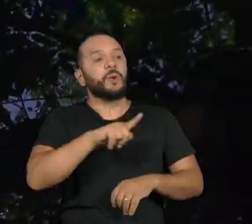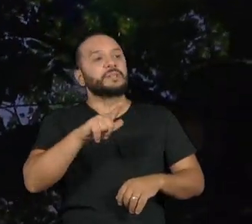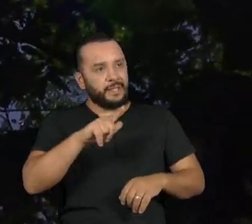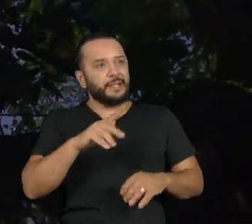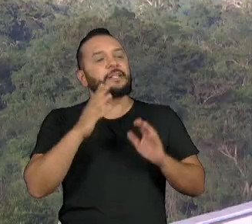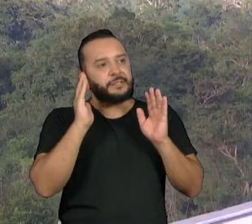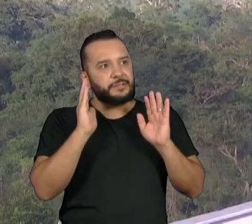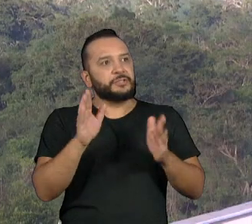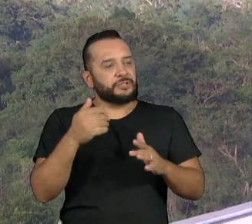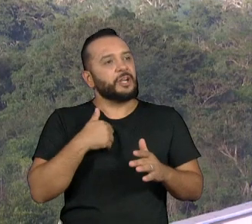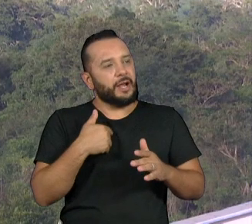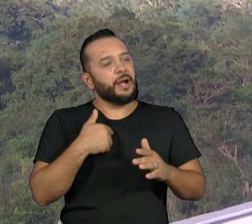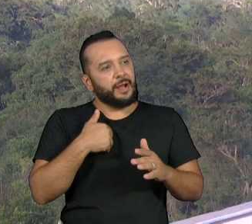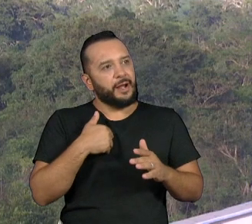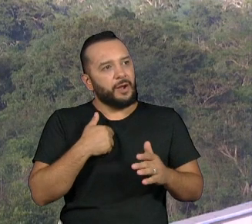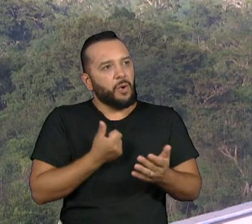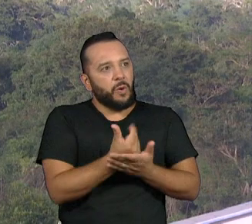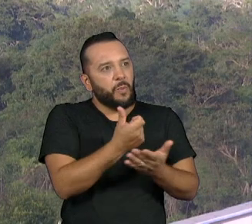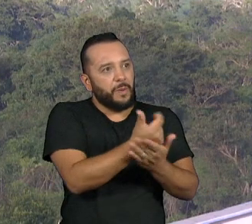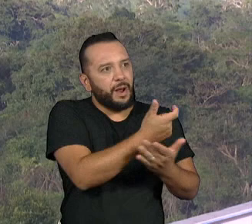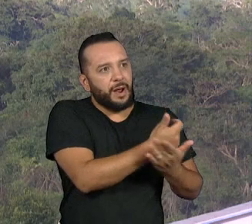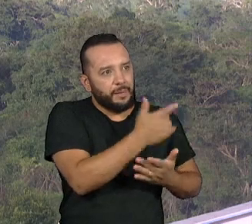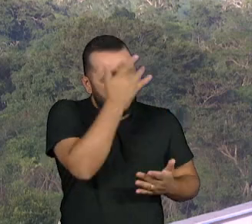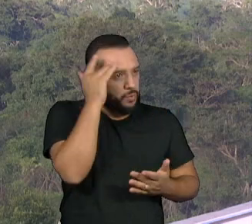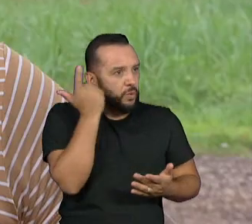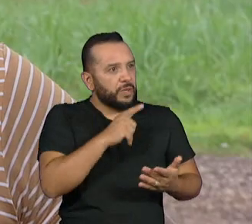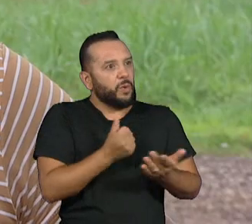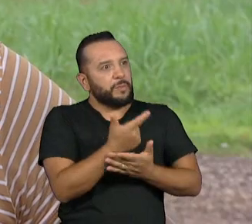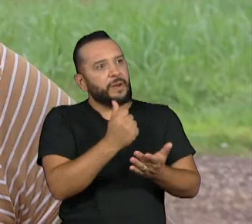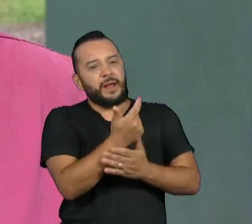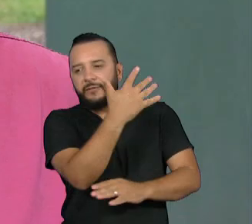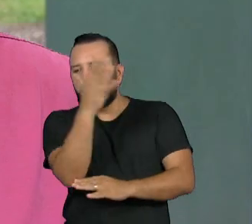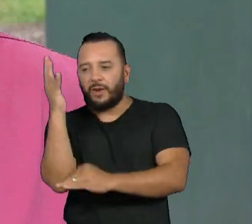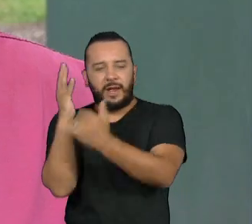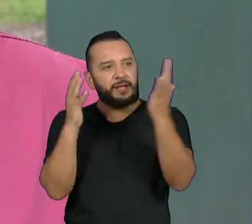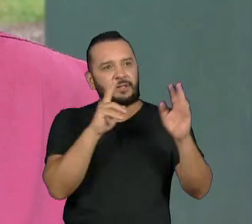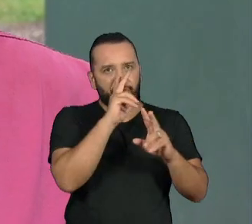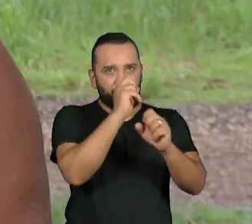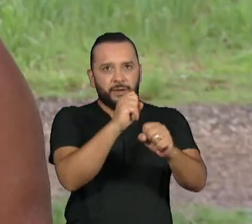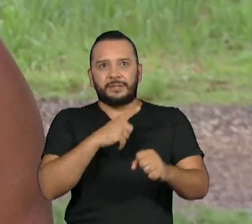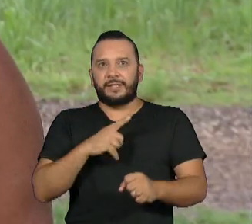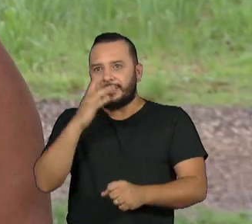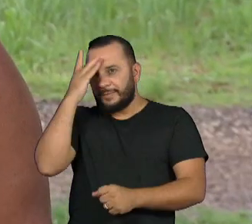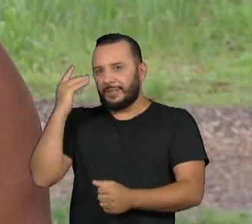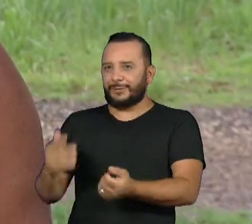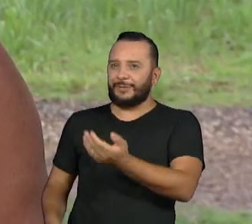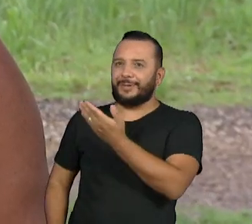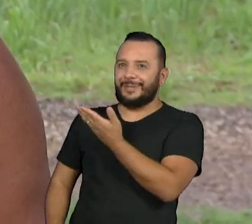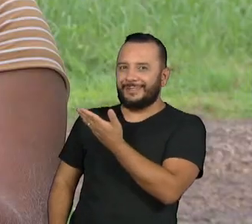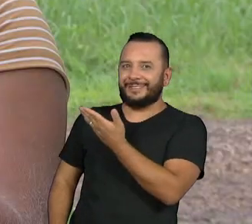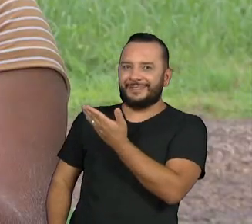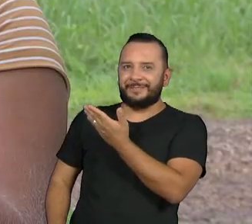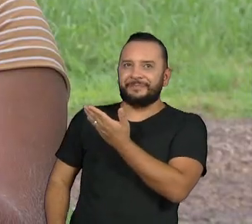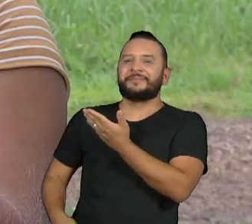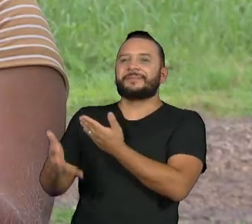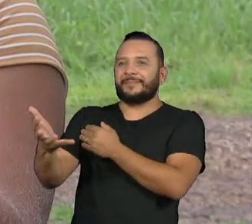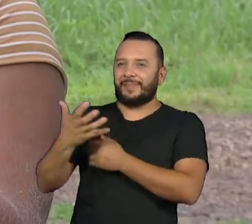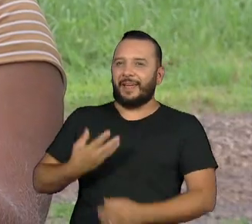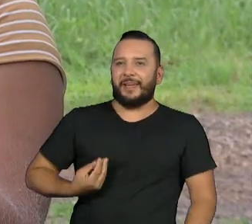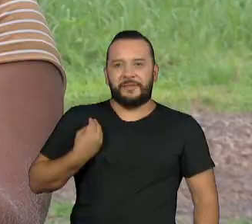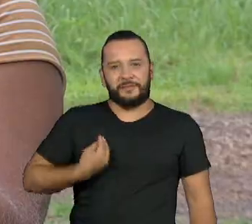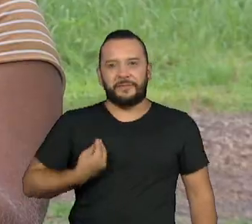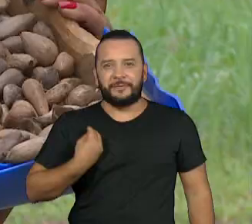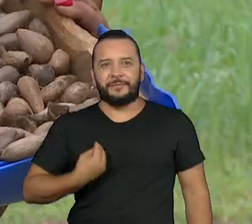tenha a floresta cada dia mais forte. Ainda há gente com a justa ambição de viver